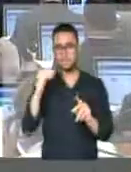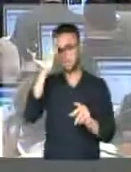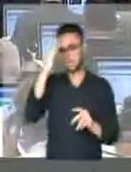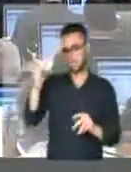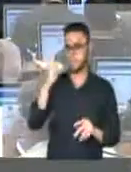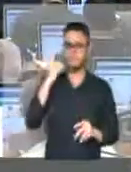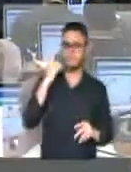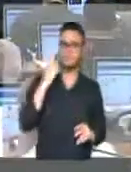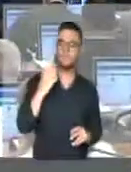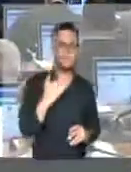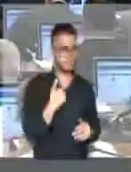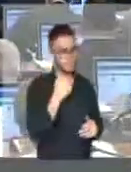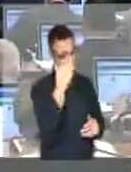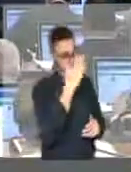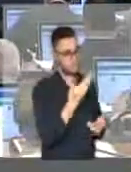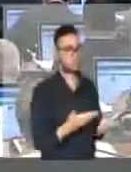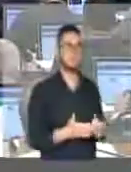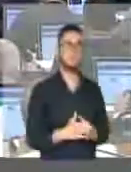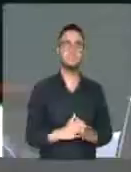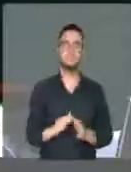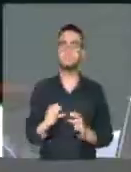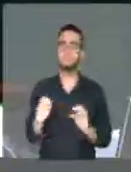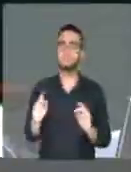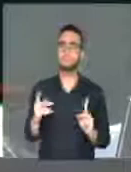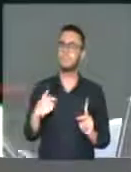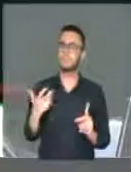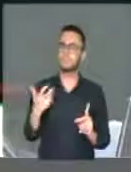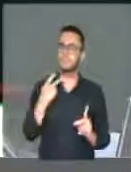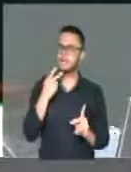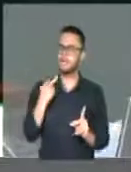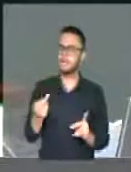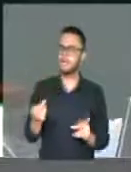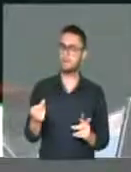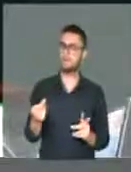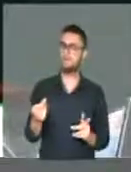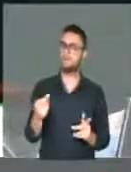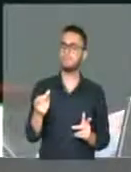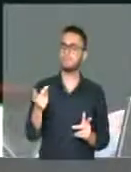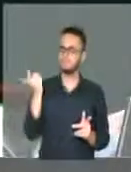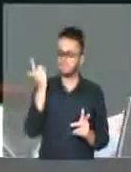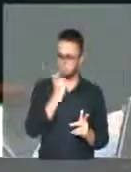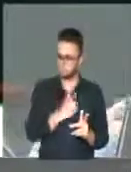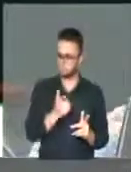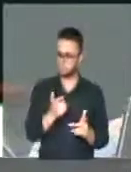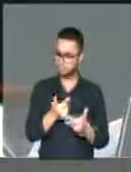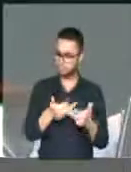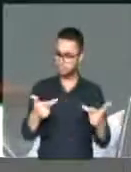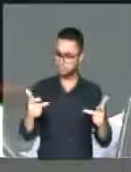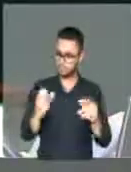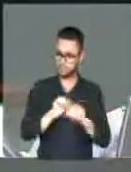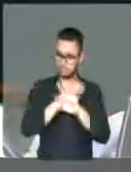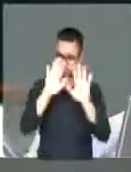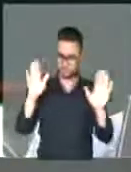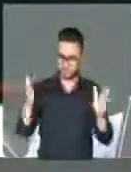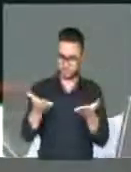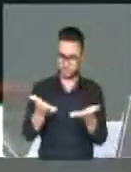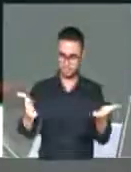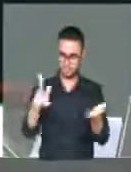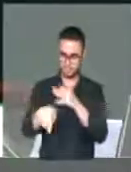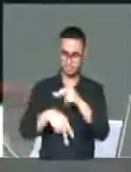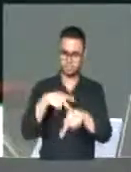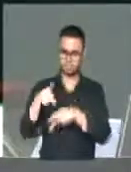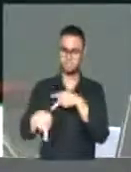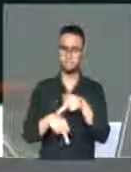Rogério. Eu que agradeço, Vossa Excelência. Eu gostaria de dizer, até para nós poder deixar a situação mais ou menos clara para a nossa